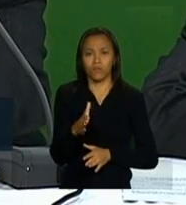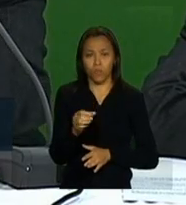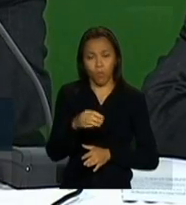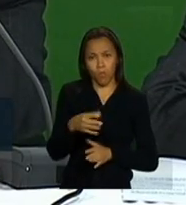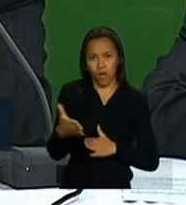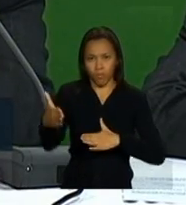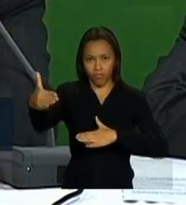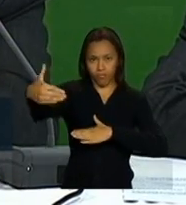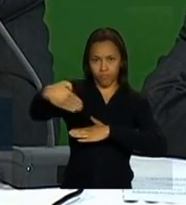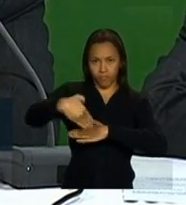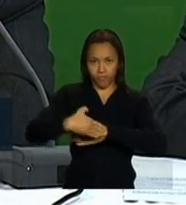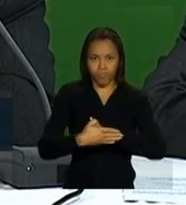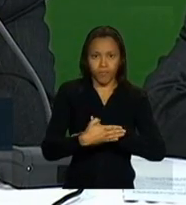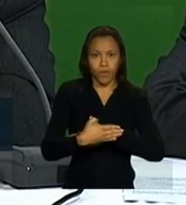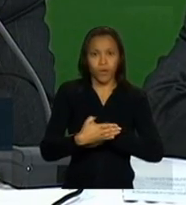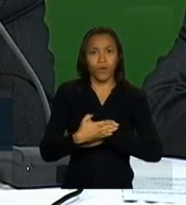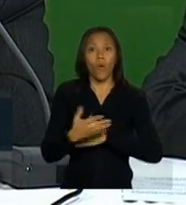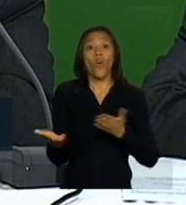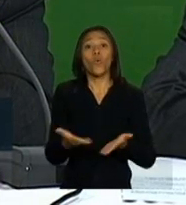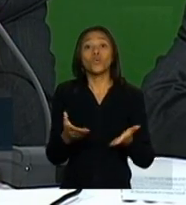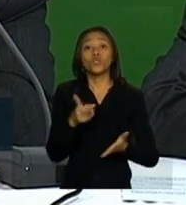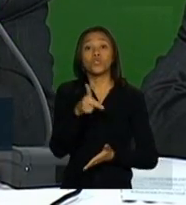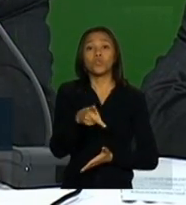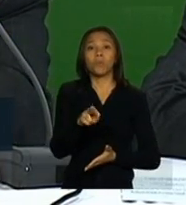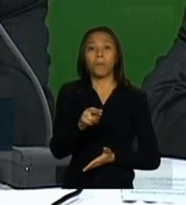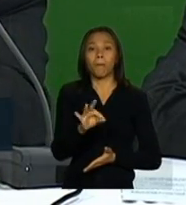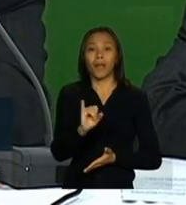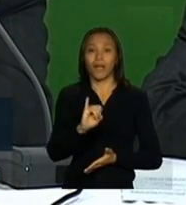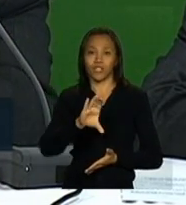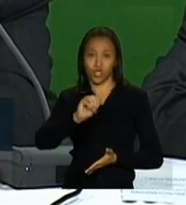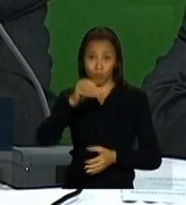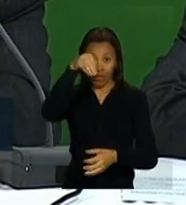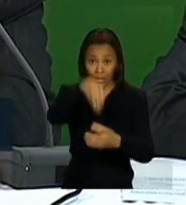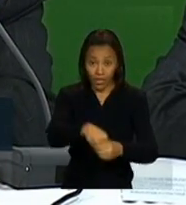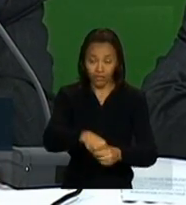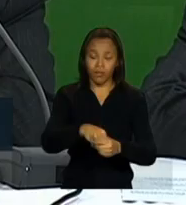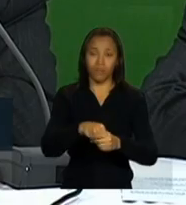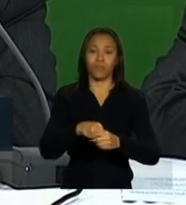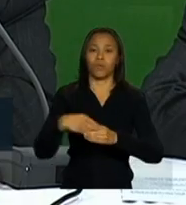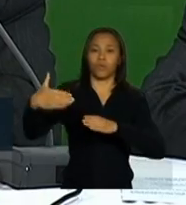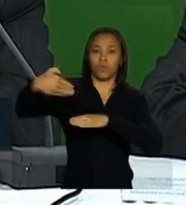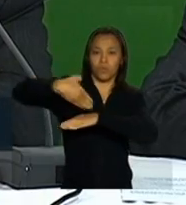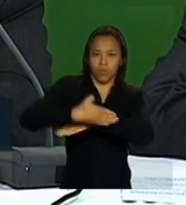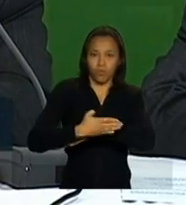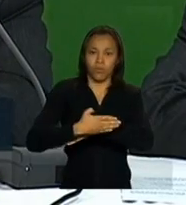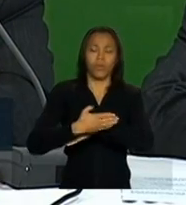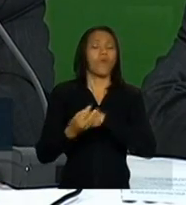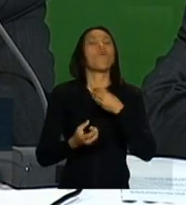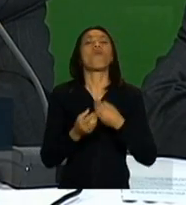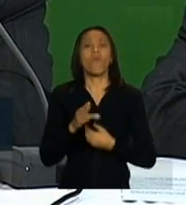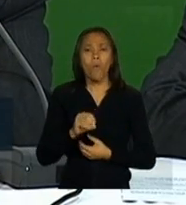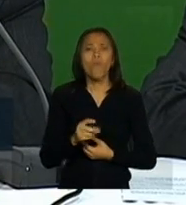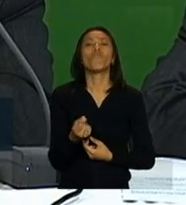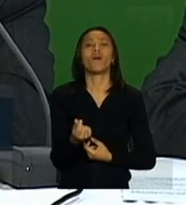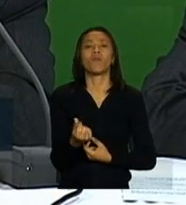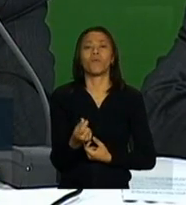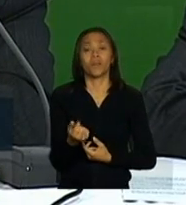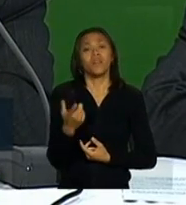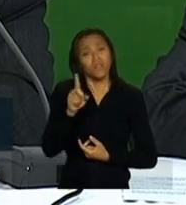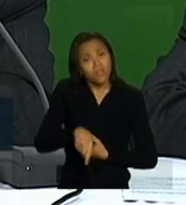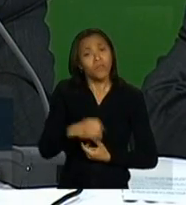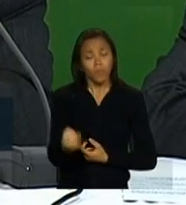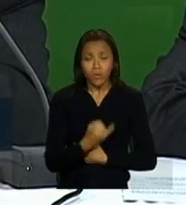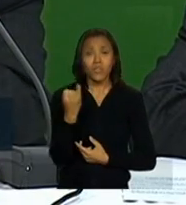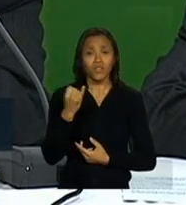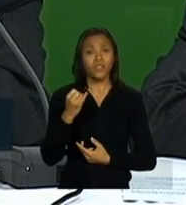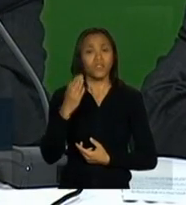Quanto custa um prático hoje num porto ou numa zona de praticagem? Isso nós vamos saber e vai ser importante para